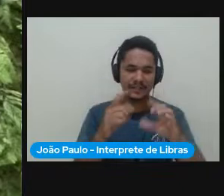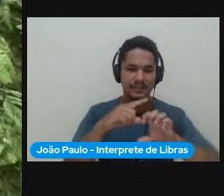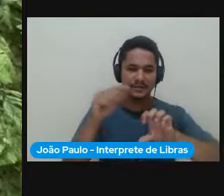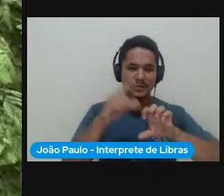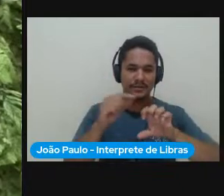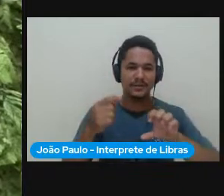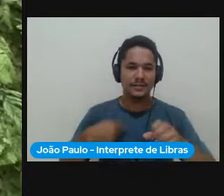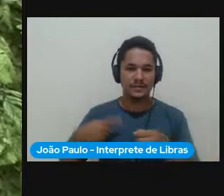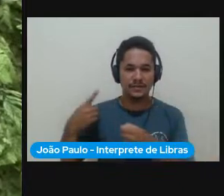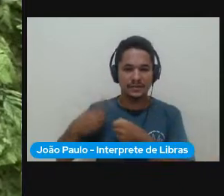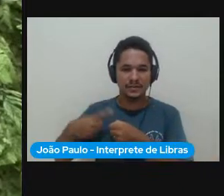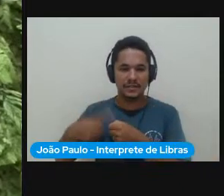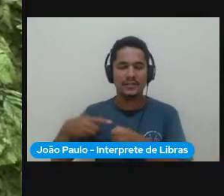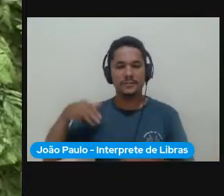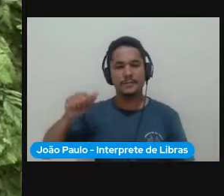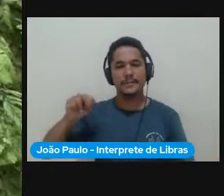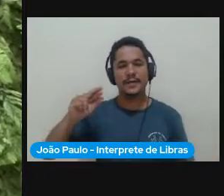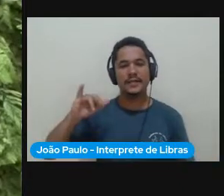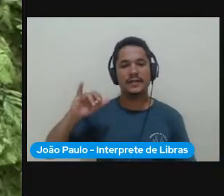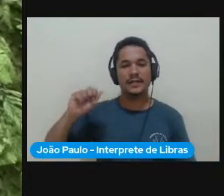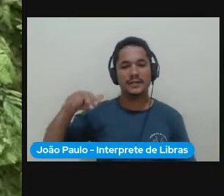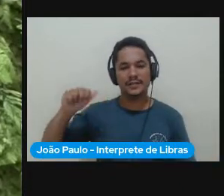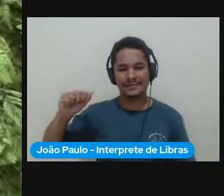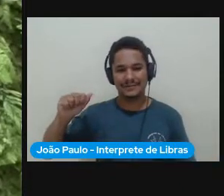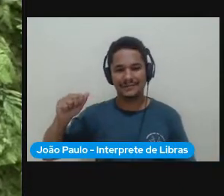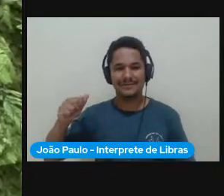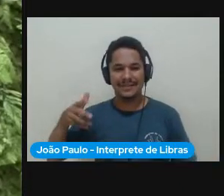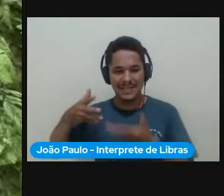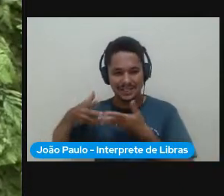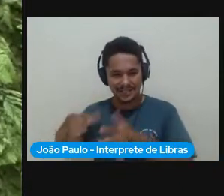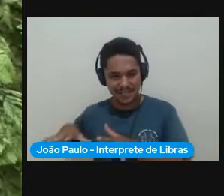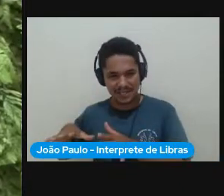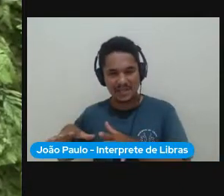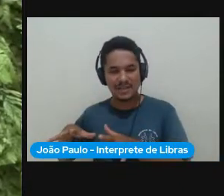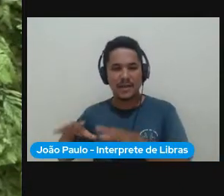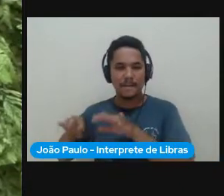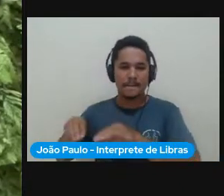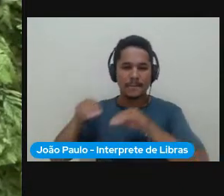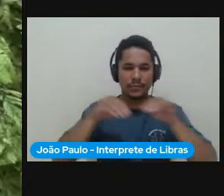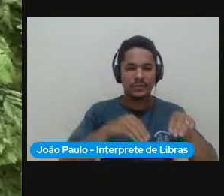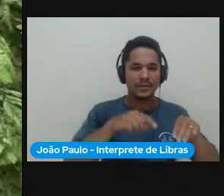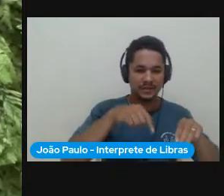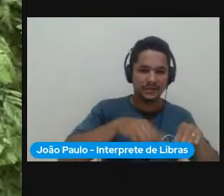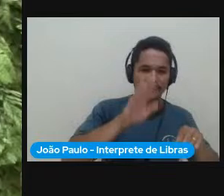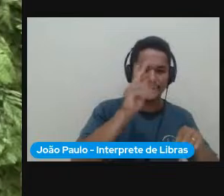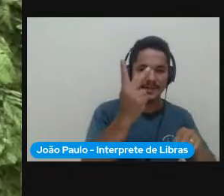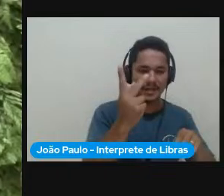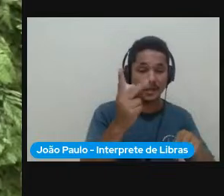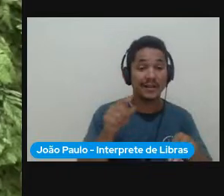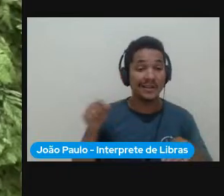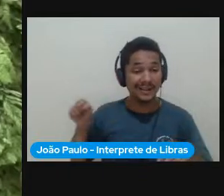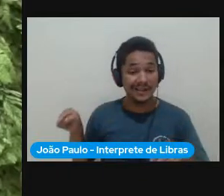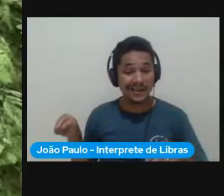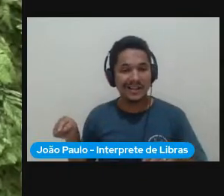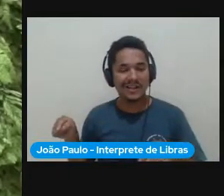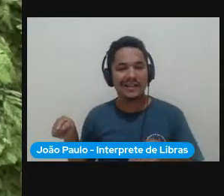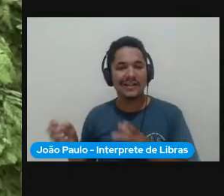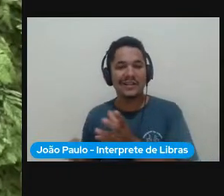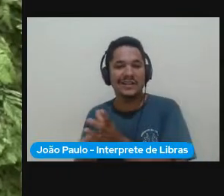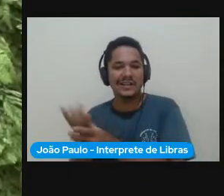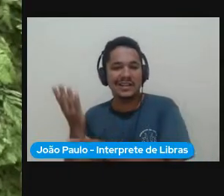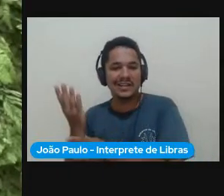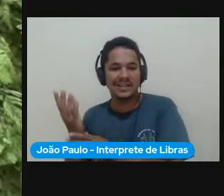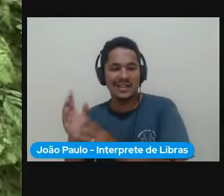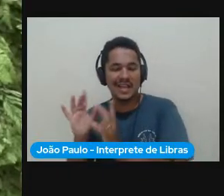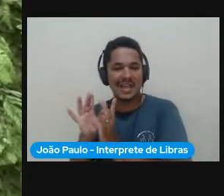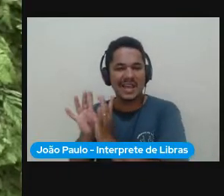cidade de Mariana, nascida e criada em Mariana, hoje moro aqui em Belo Horizonte, mas em Mariana fundei uma rede de mulheres empreendedoras.